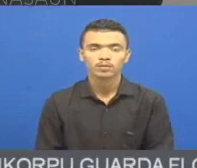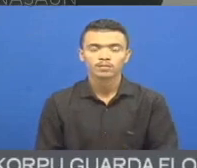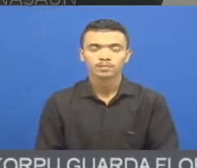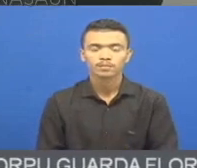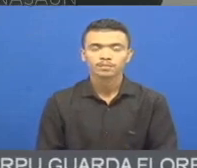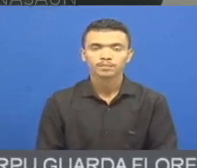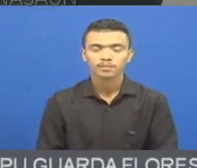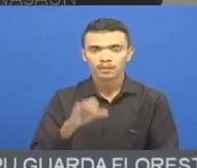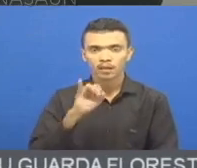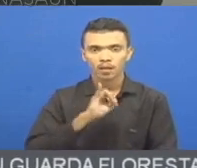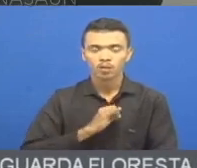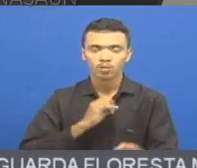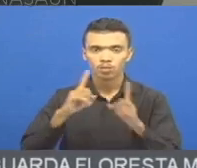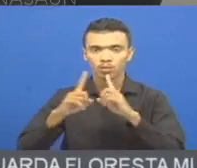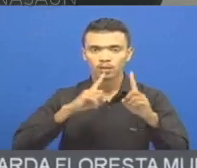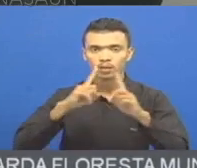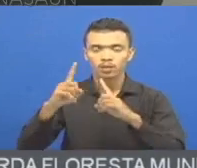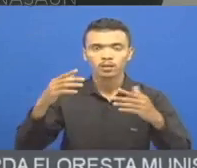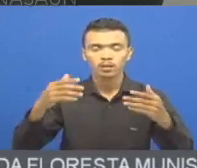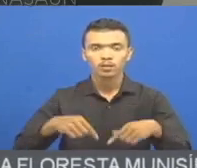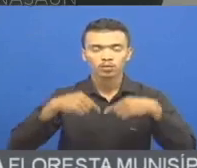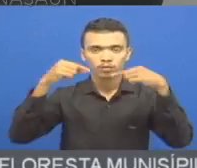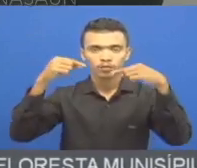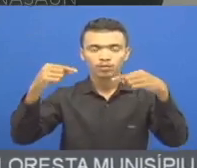Ao coordená-la e orientá-la.